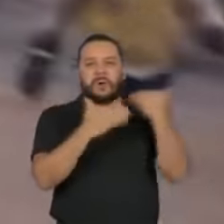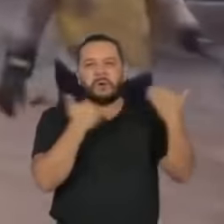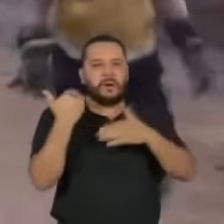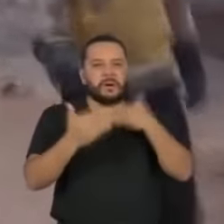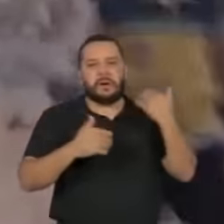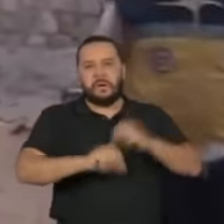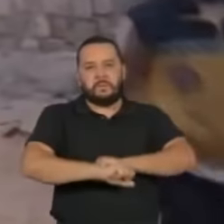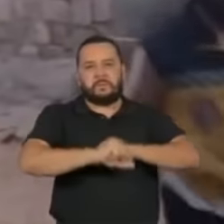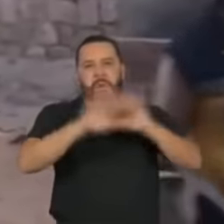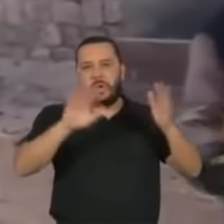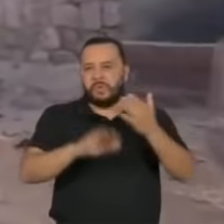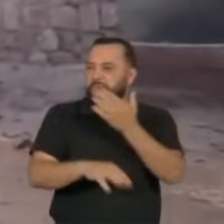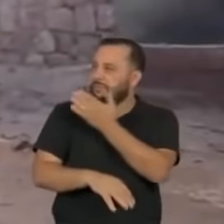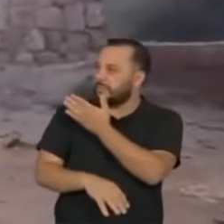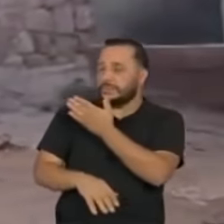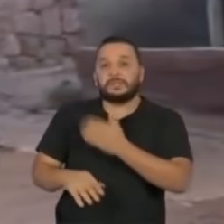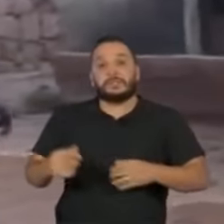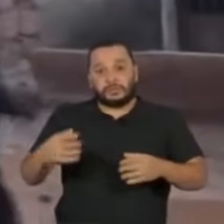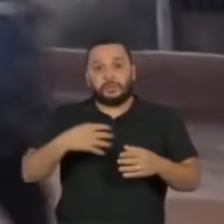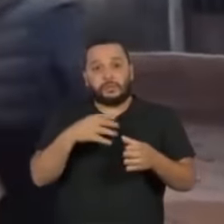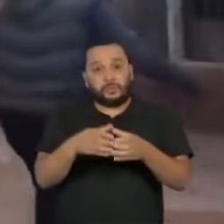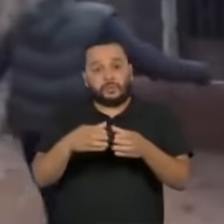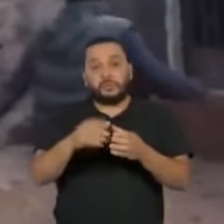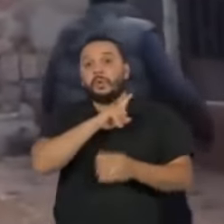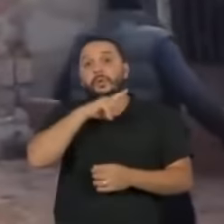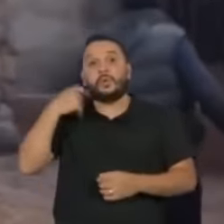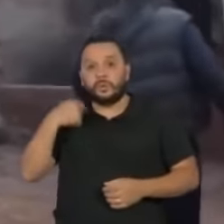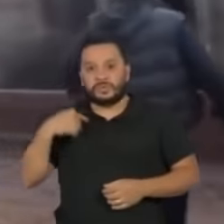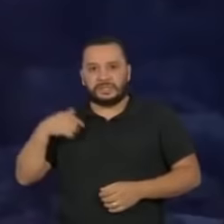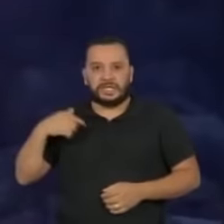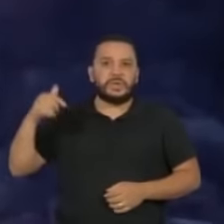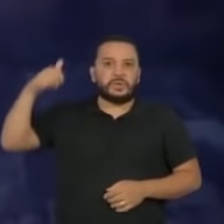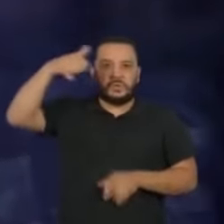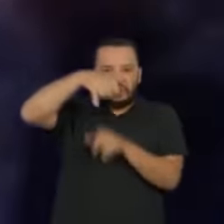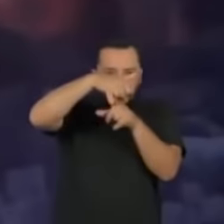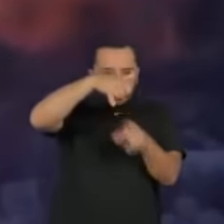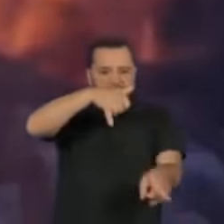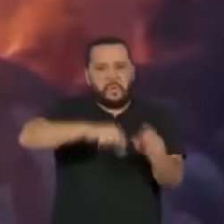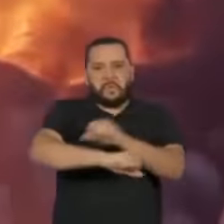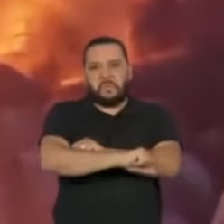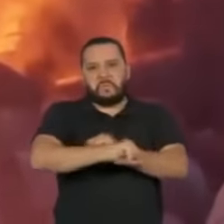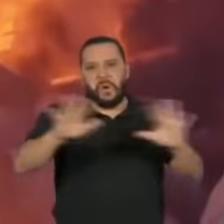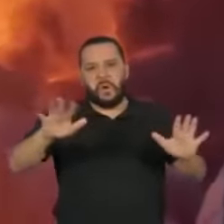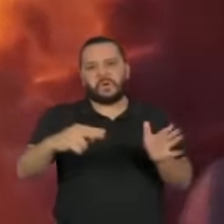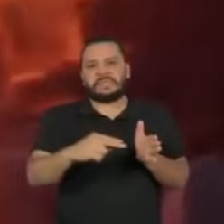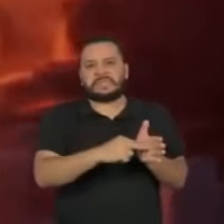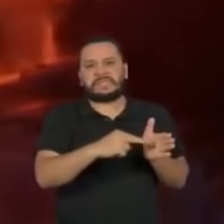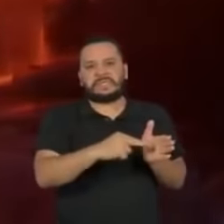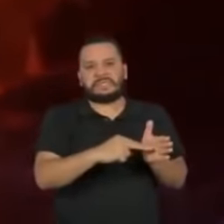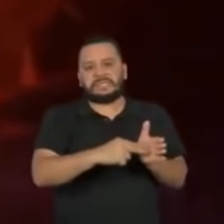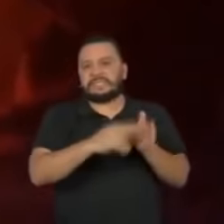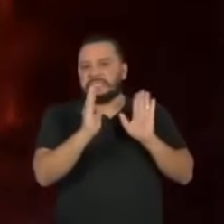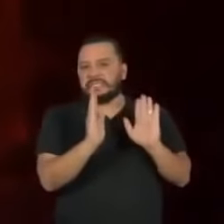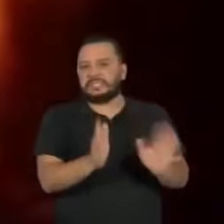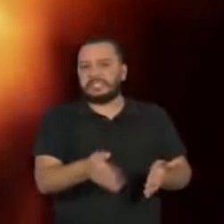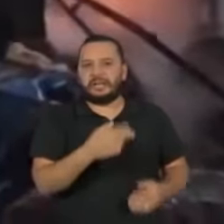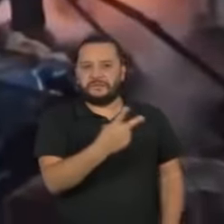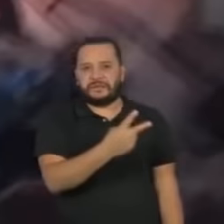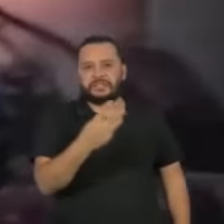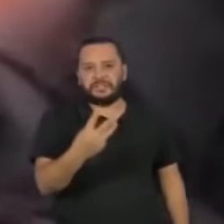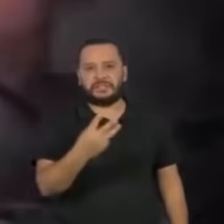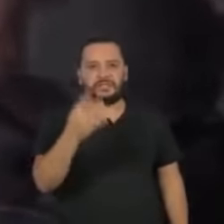Ataques da aviação da Rússia contra grupos rebeldes em Idlib, no noroeste da Síria, deixaram pelo menos